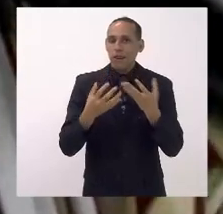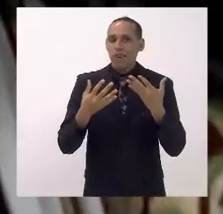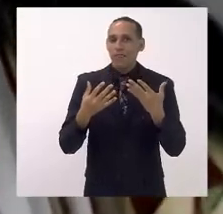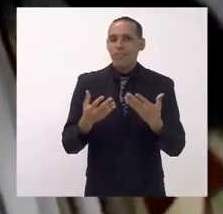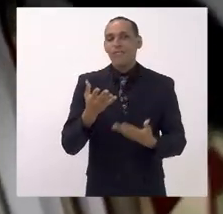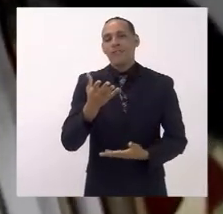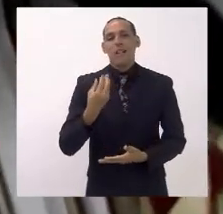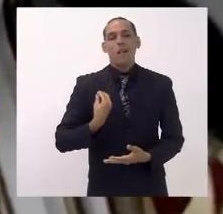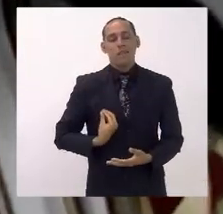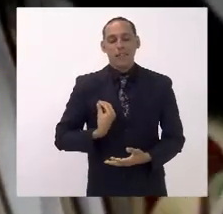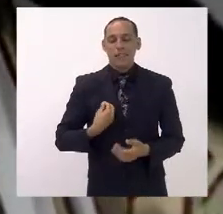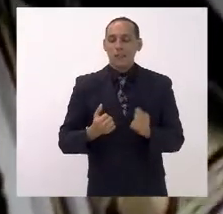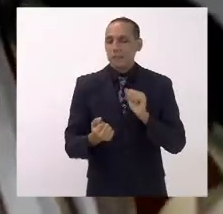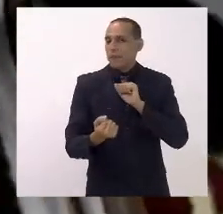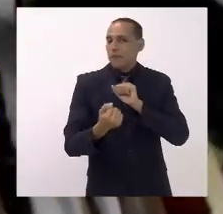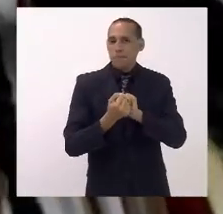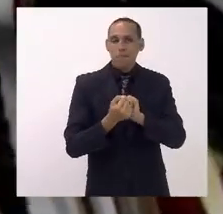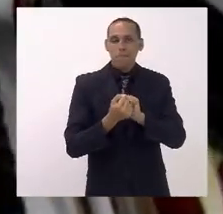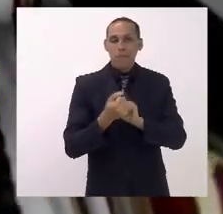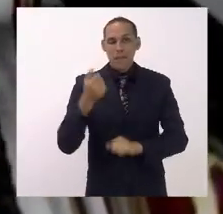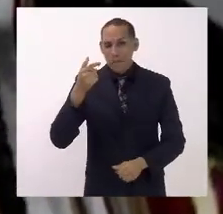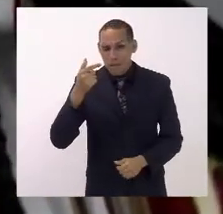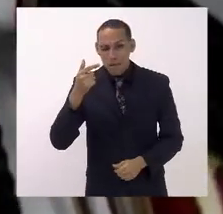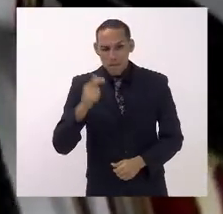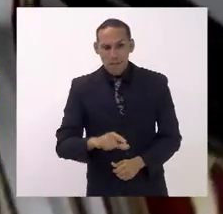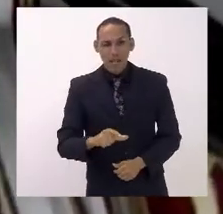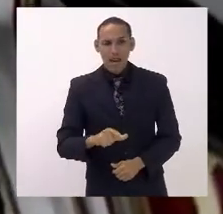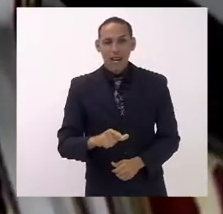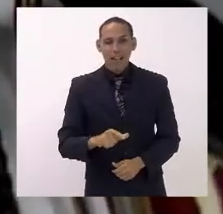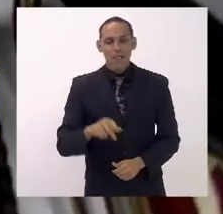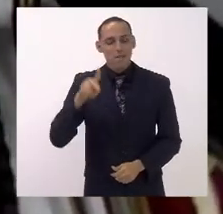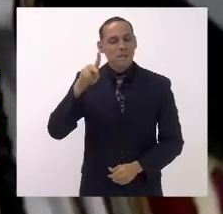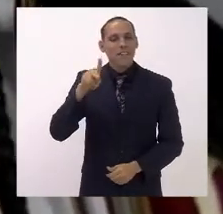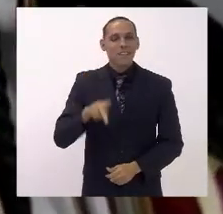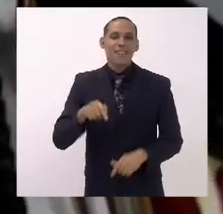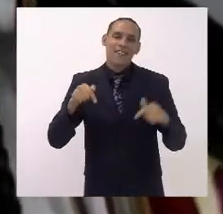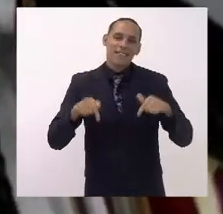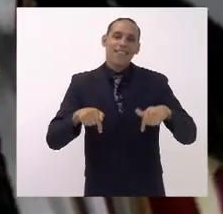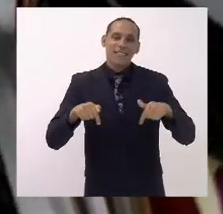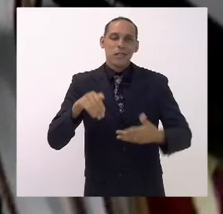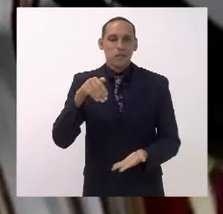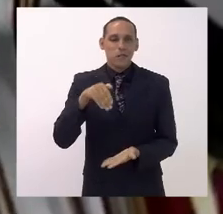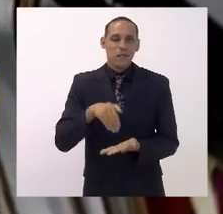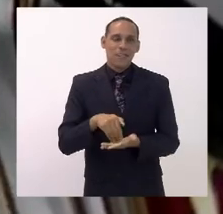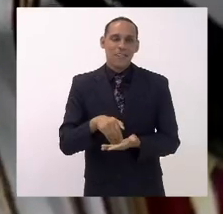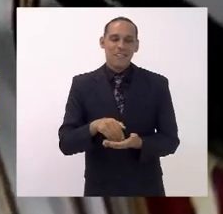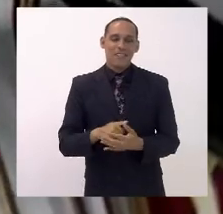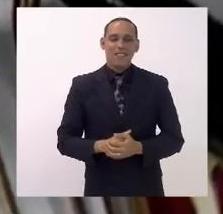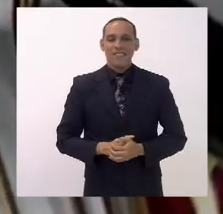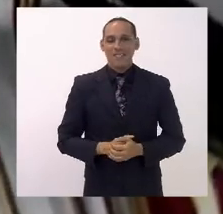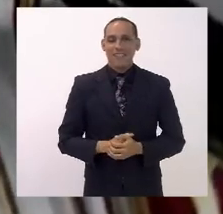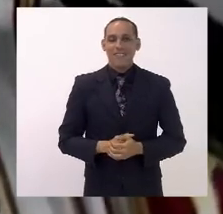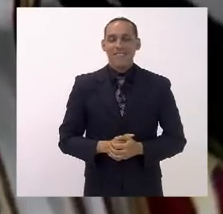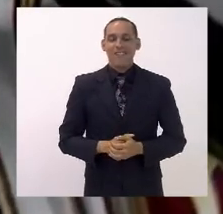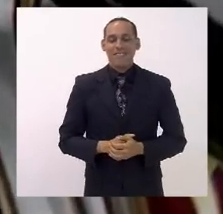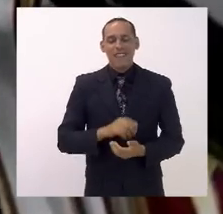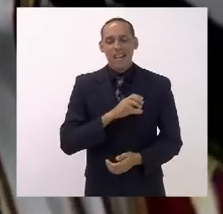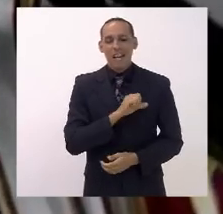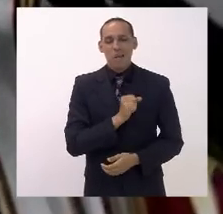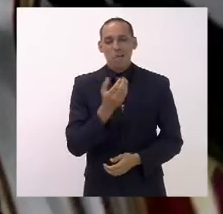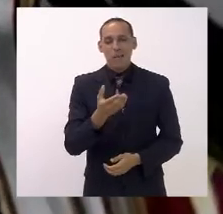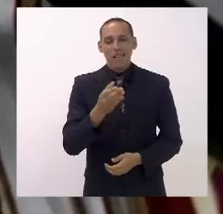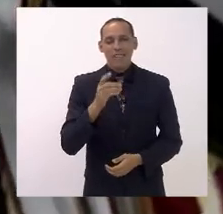tê-la conosco e mais ainda presidindo esse expediente final, querida deputada Tia